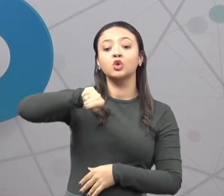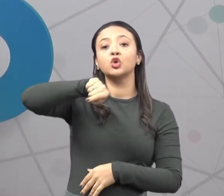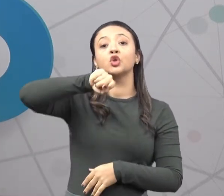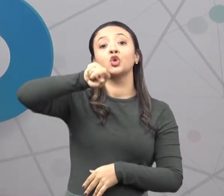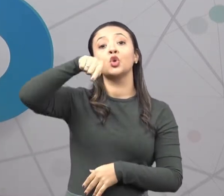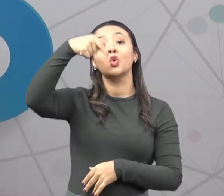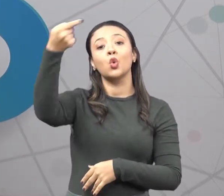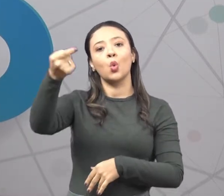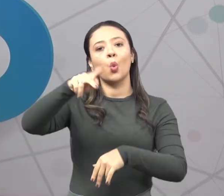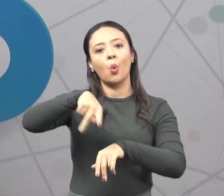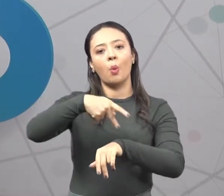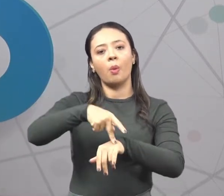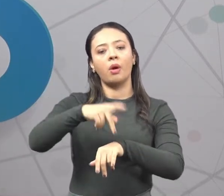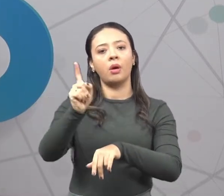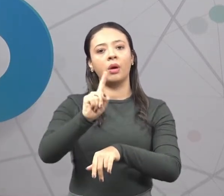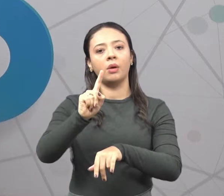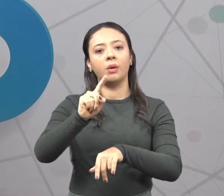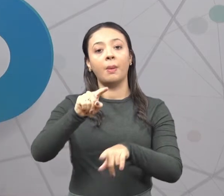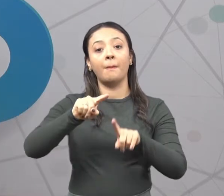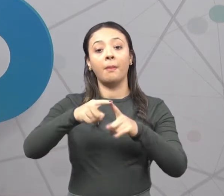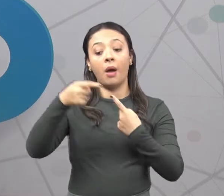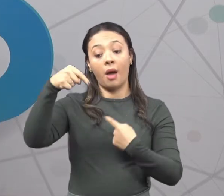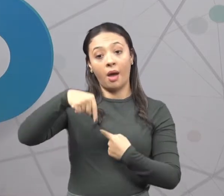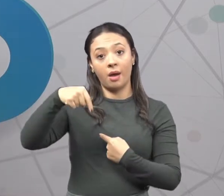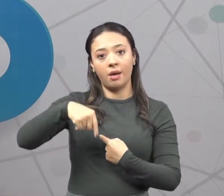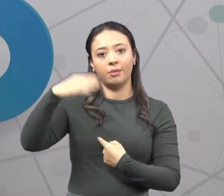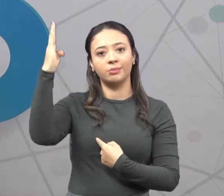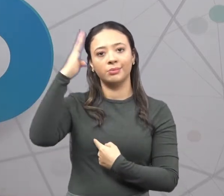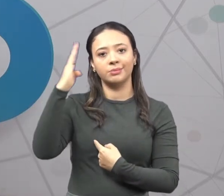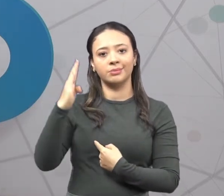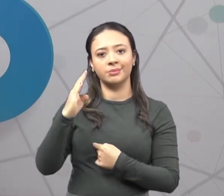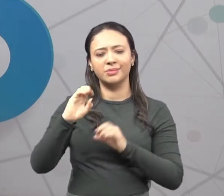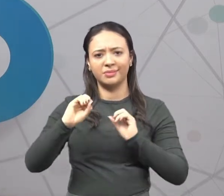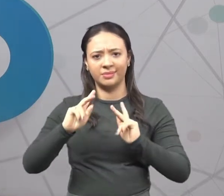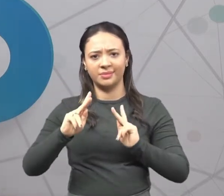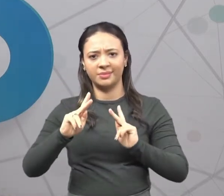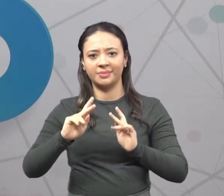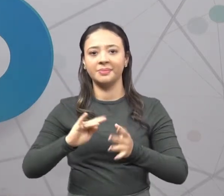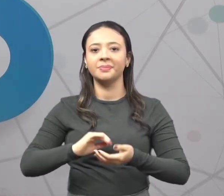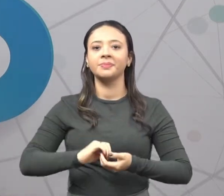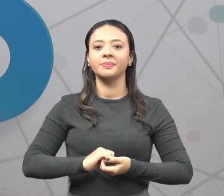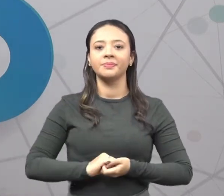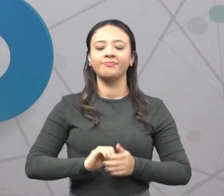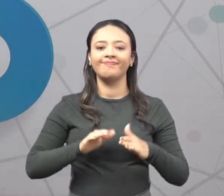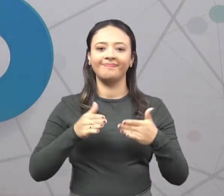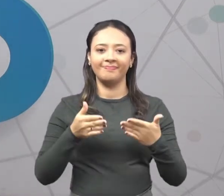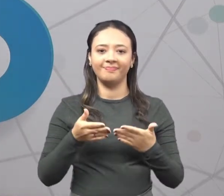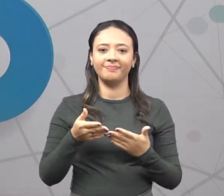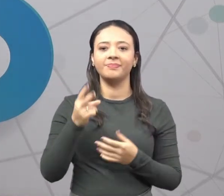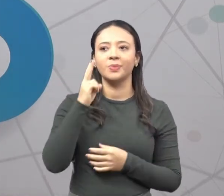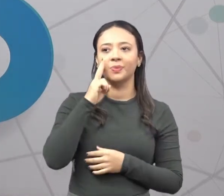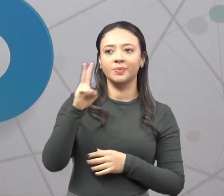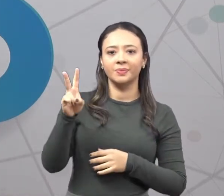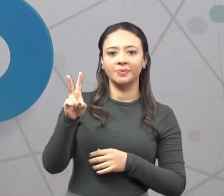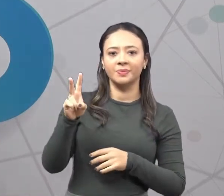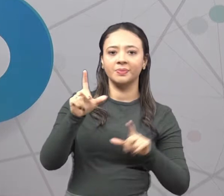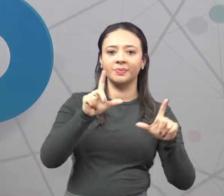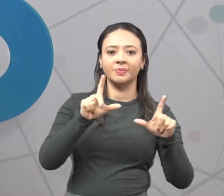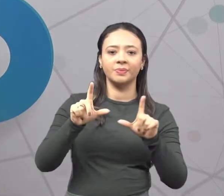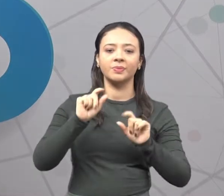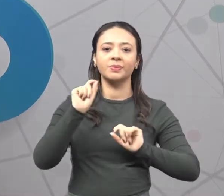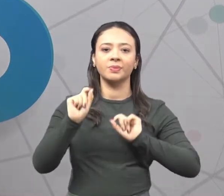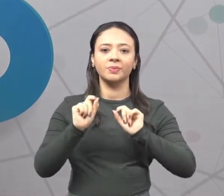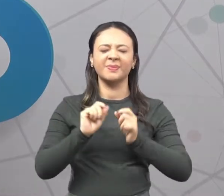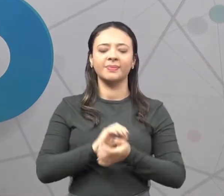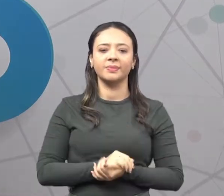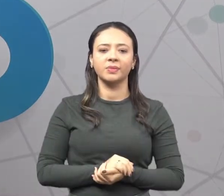sim do país que moramos, que é o Brasil. Tudo bem? Então, acompanhe aqui comigo